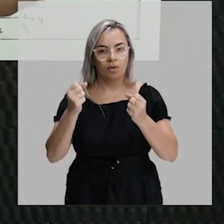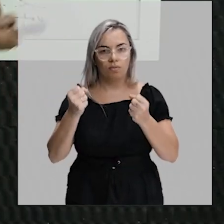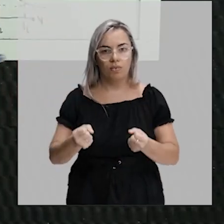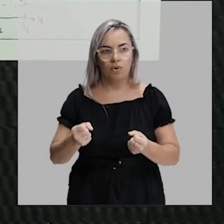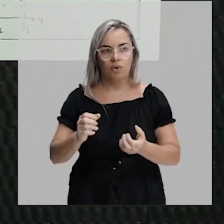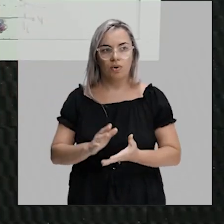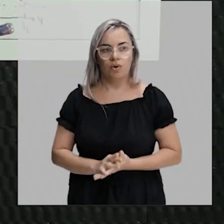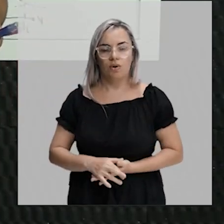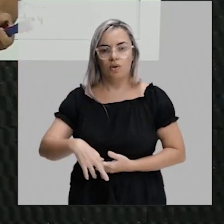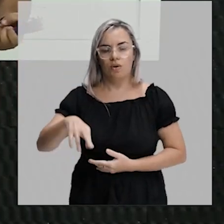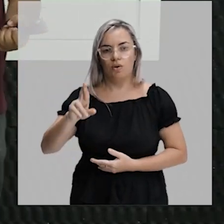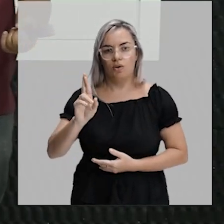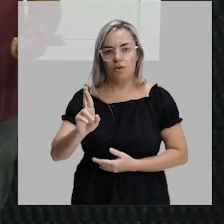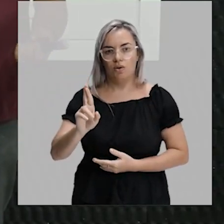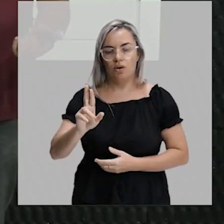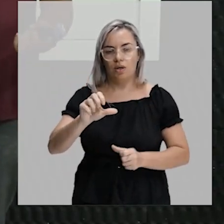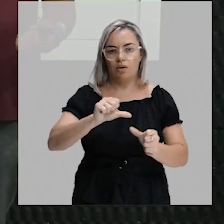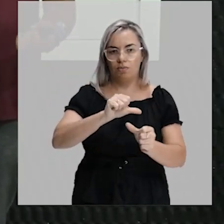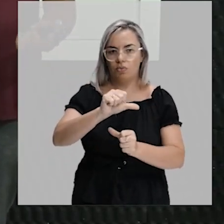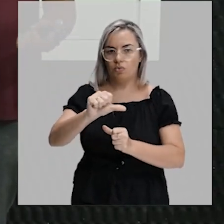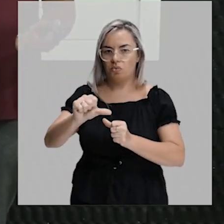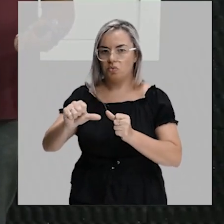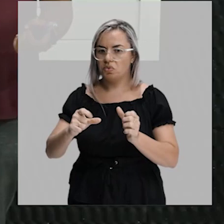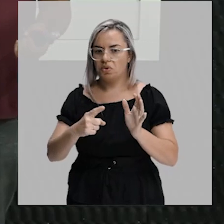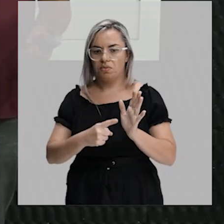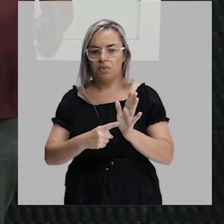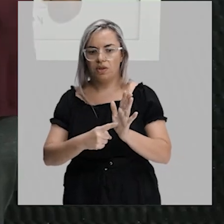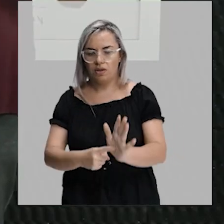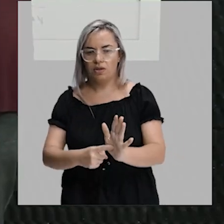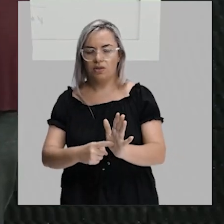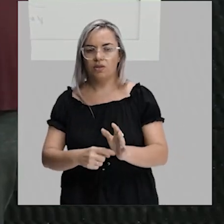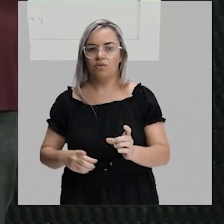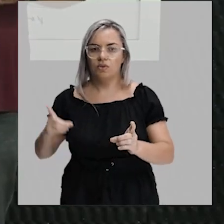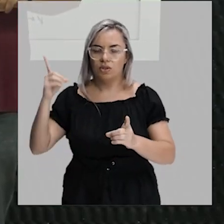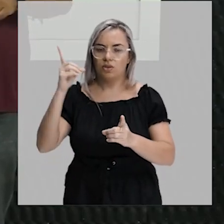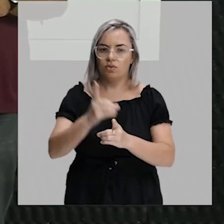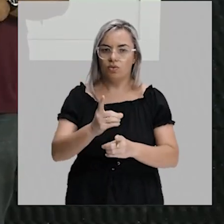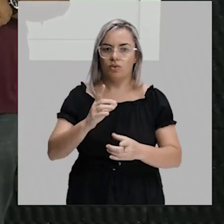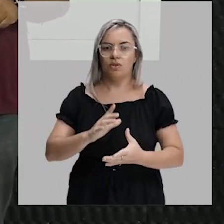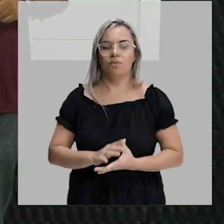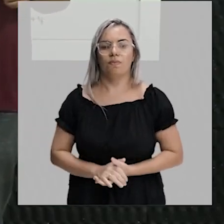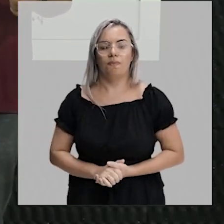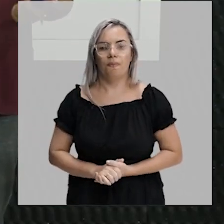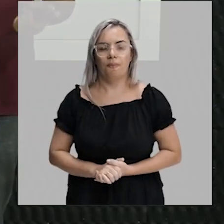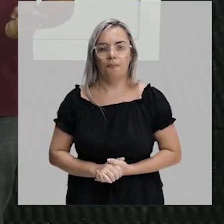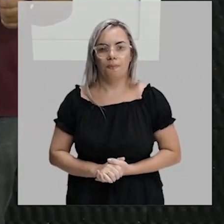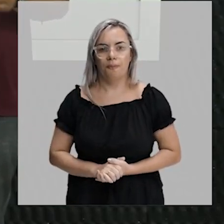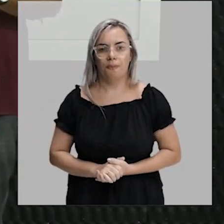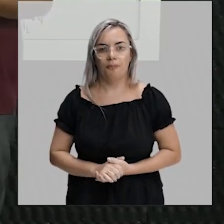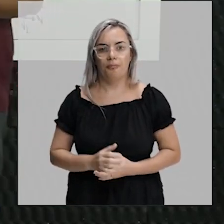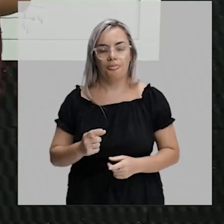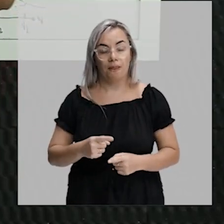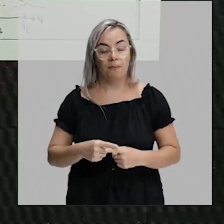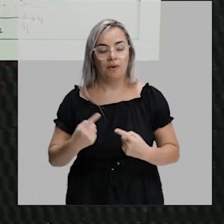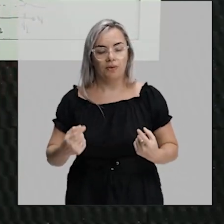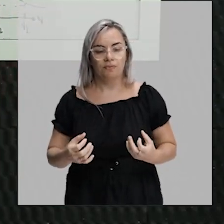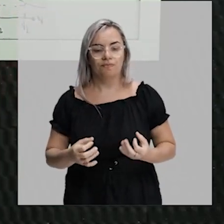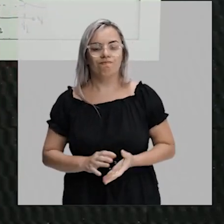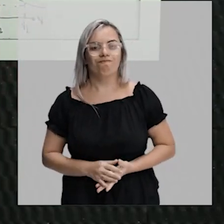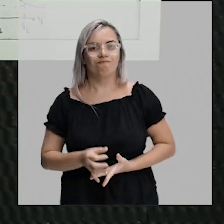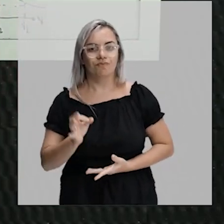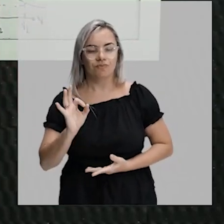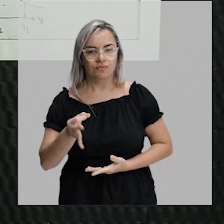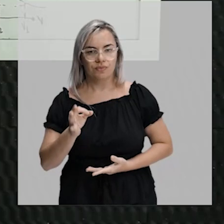cancele em algum momento do cálculo, certo? Então, o mais correto é dizer que se você precisar